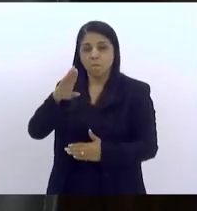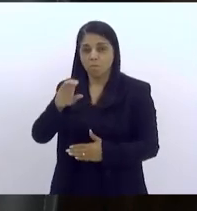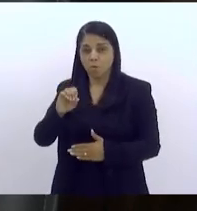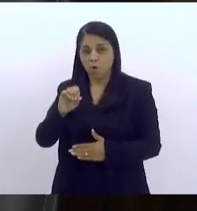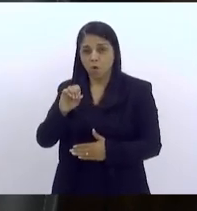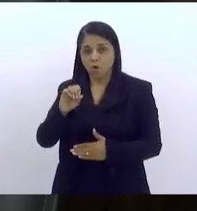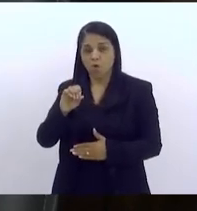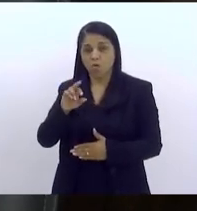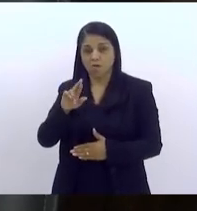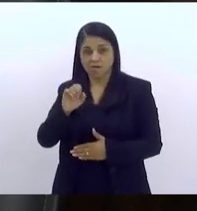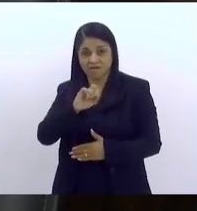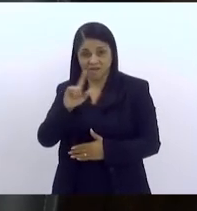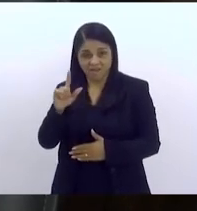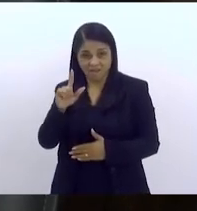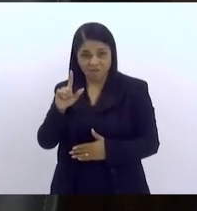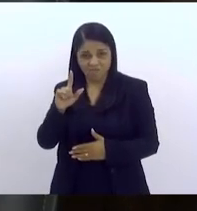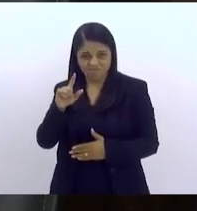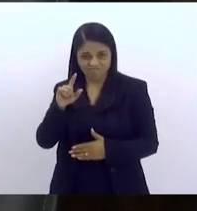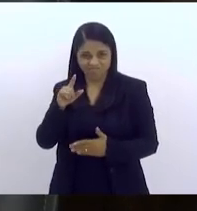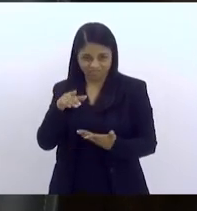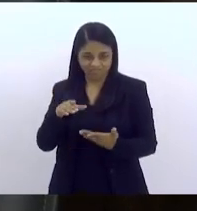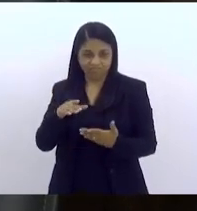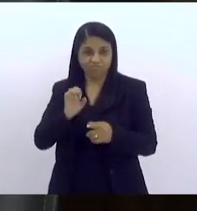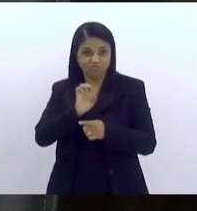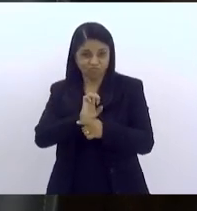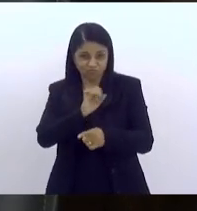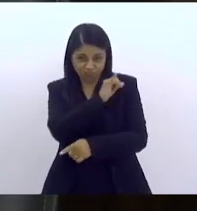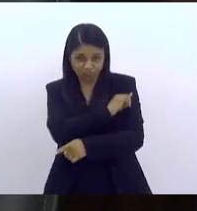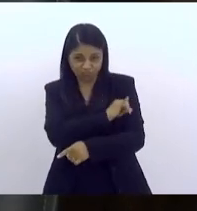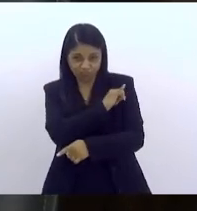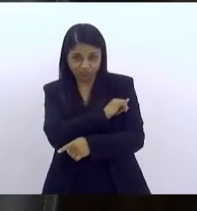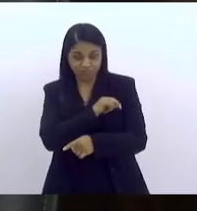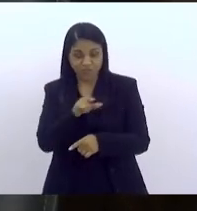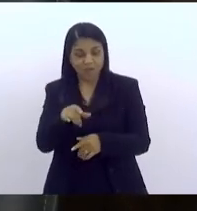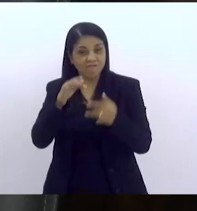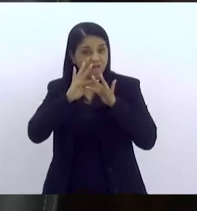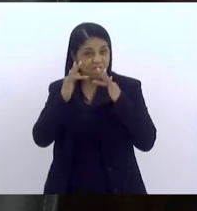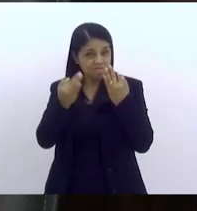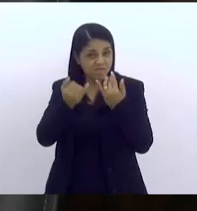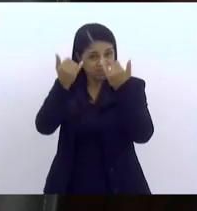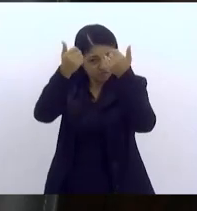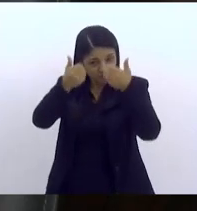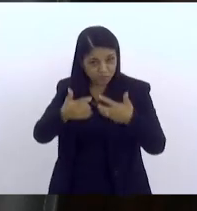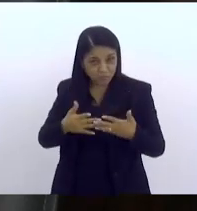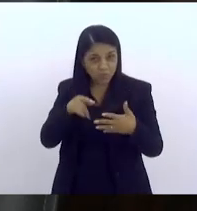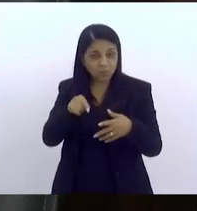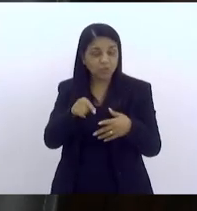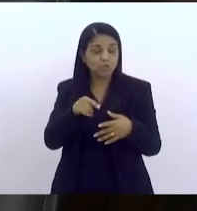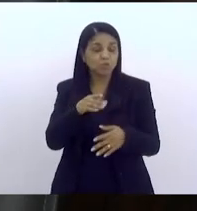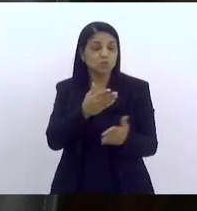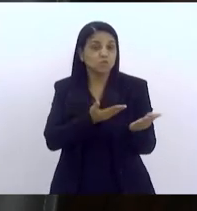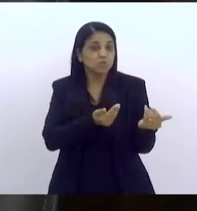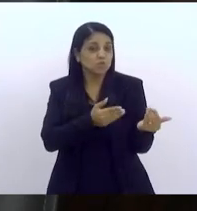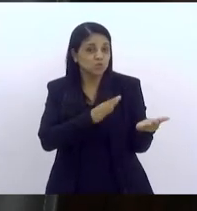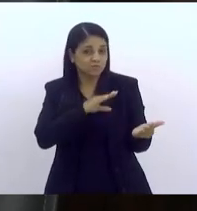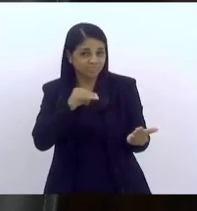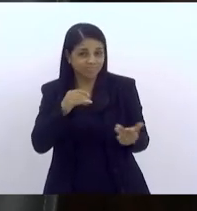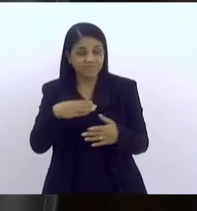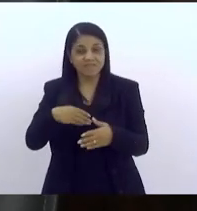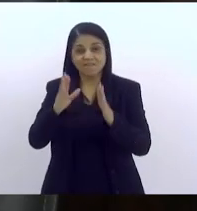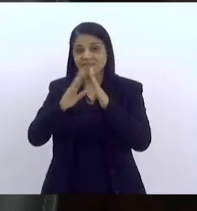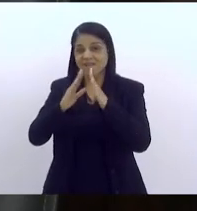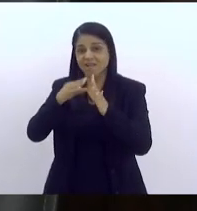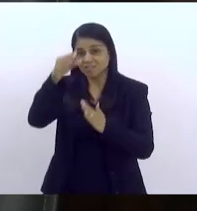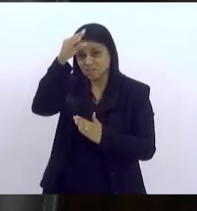Rio de acordo com familiares o jovem tinha ido a casa do tio com dois amigos para